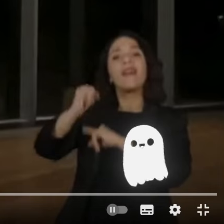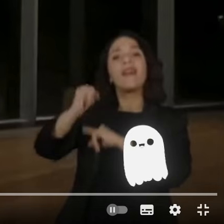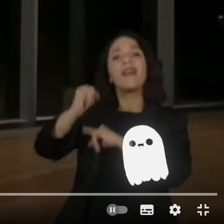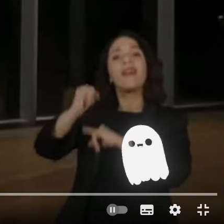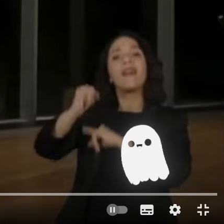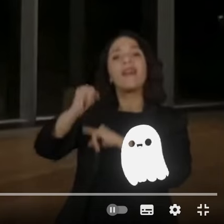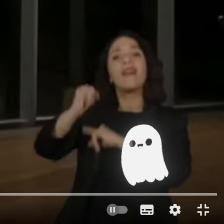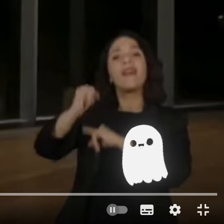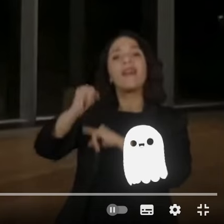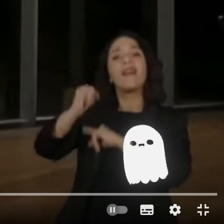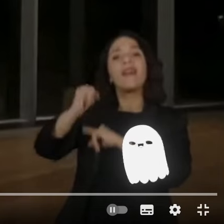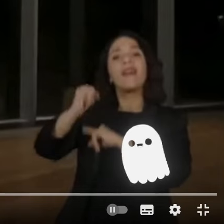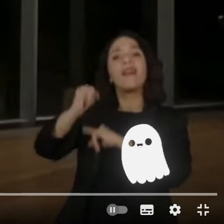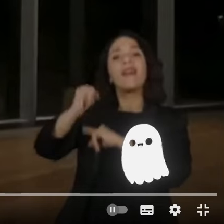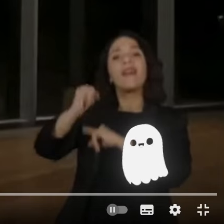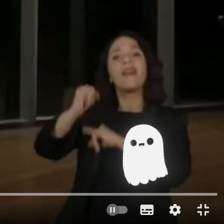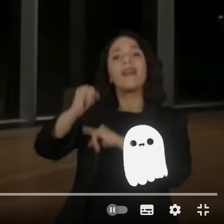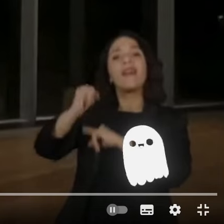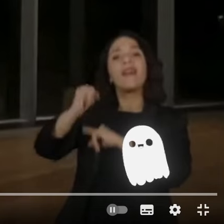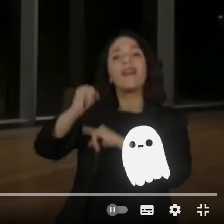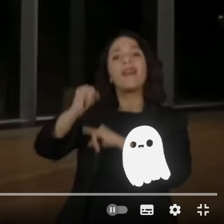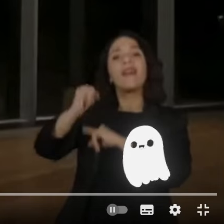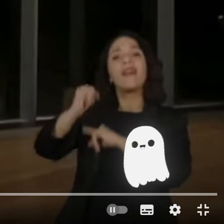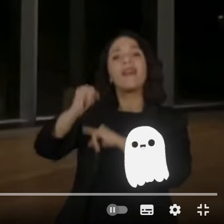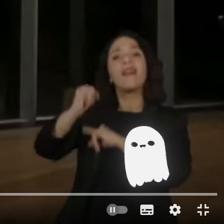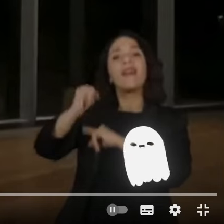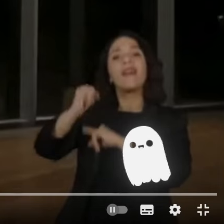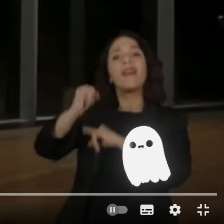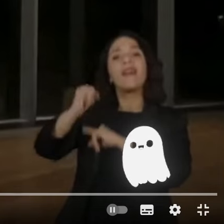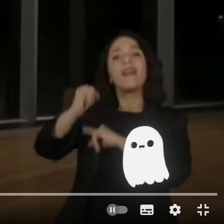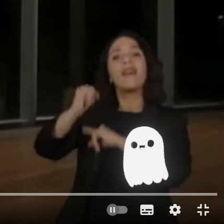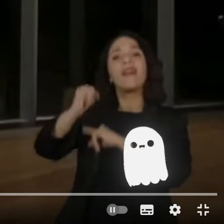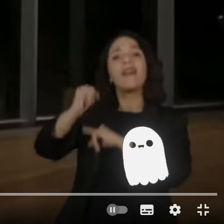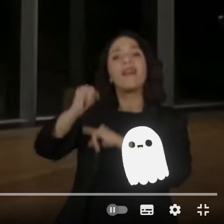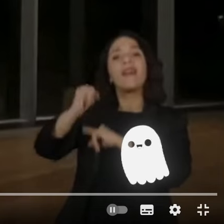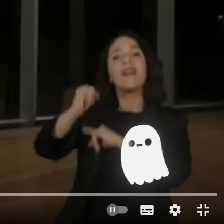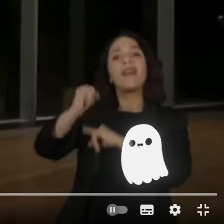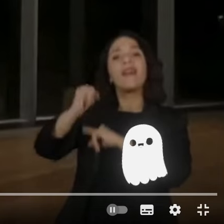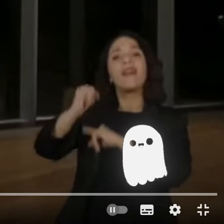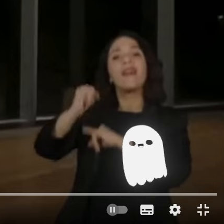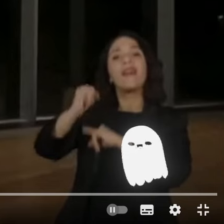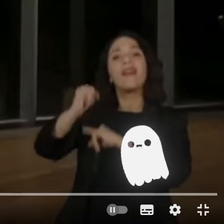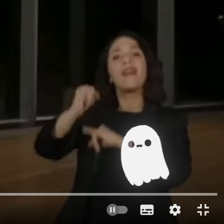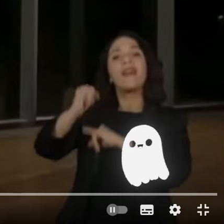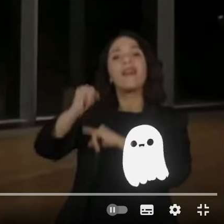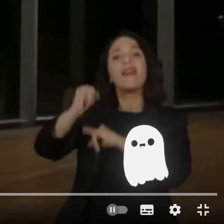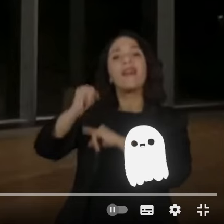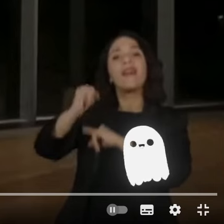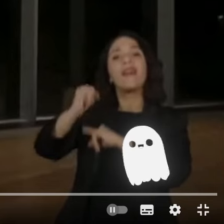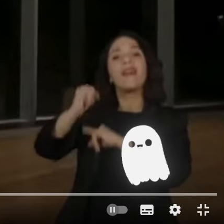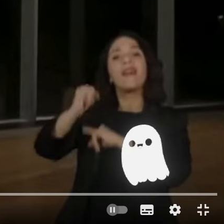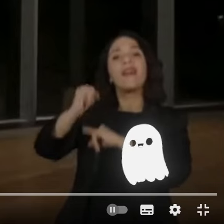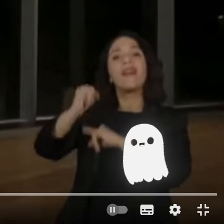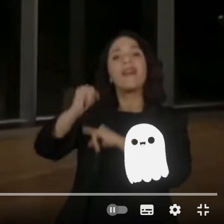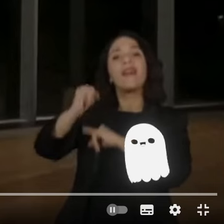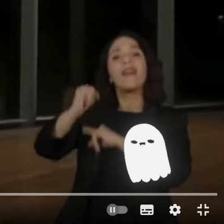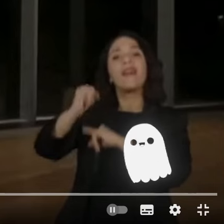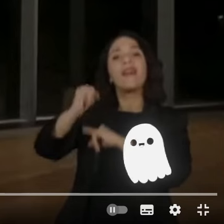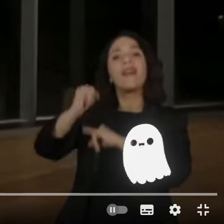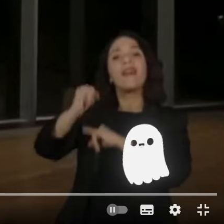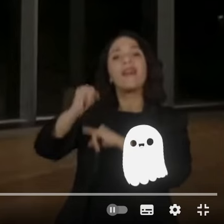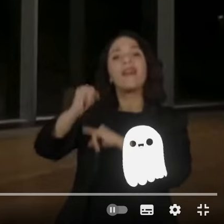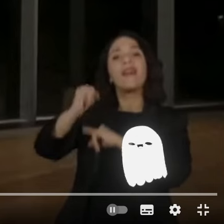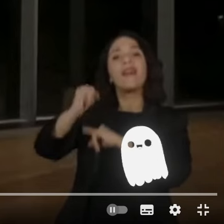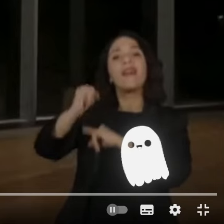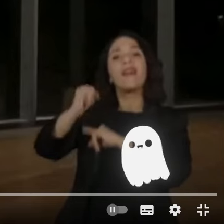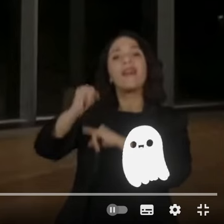nada, entendeu? Eu só levantei e eu ficava perto dele, eu ficava, tipo, sentava perto. Então eu joguei primeiro a mesa nele, depois eu peguei